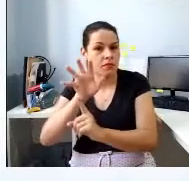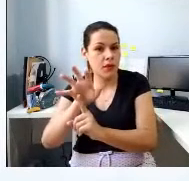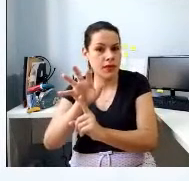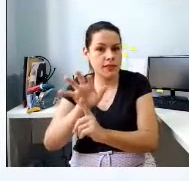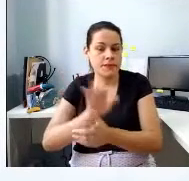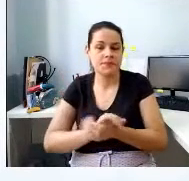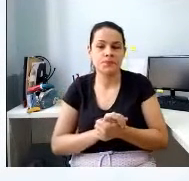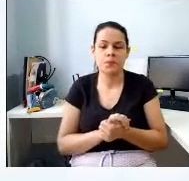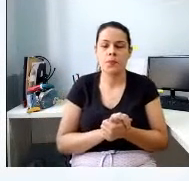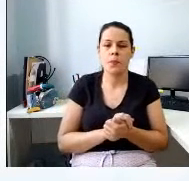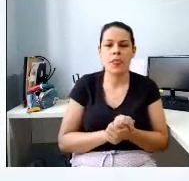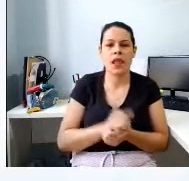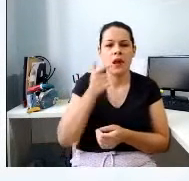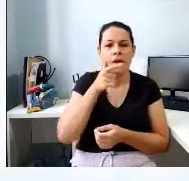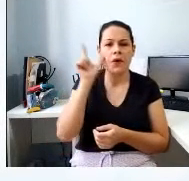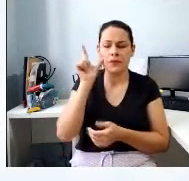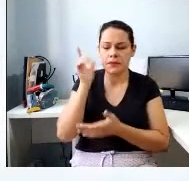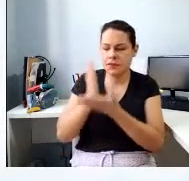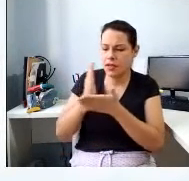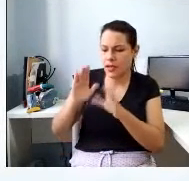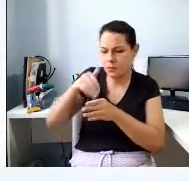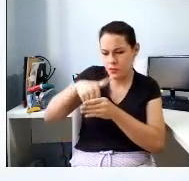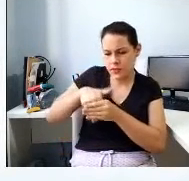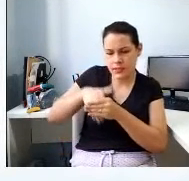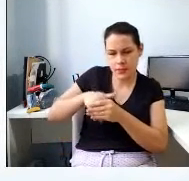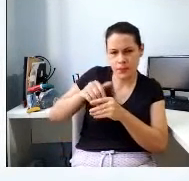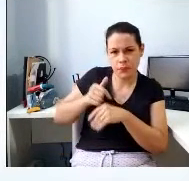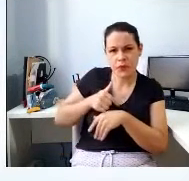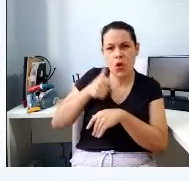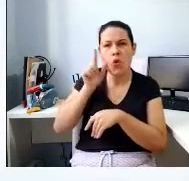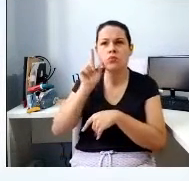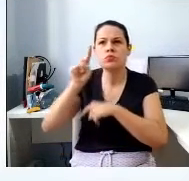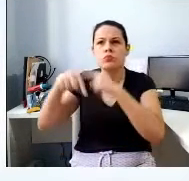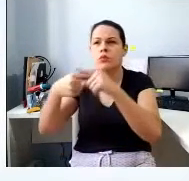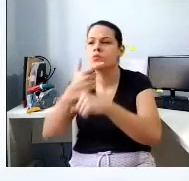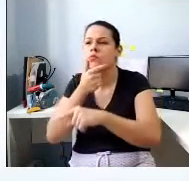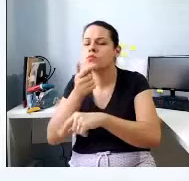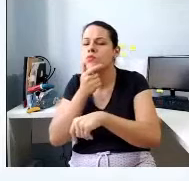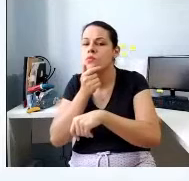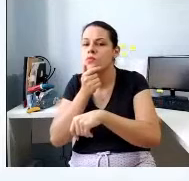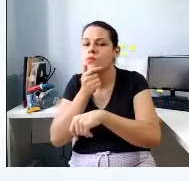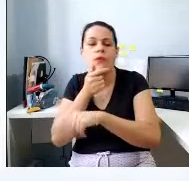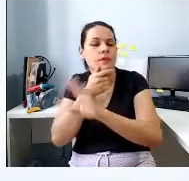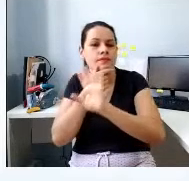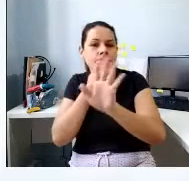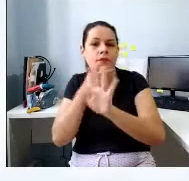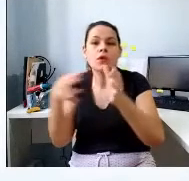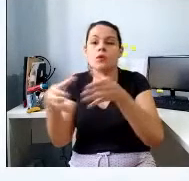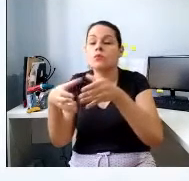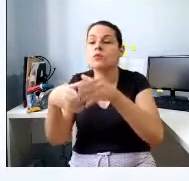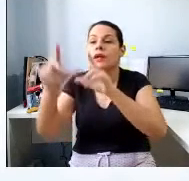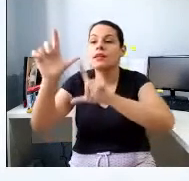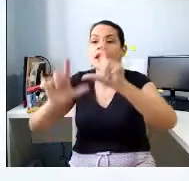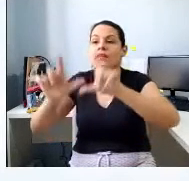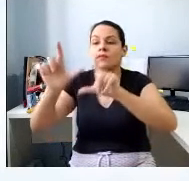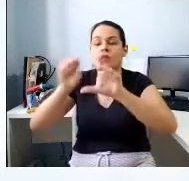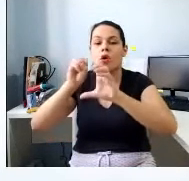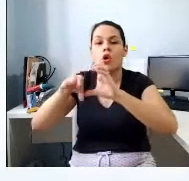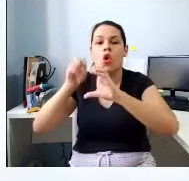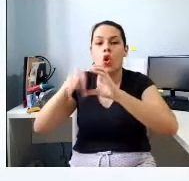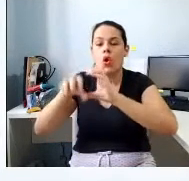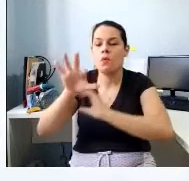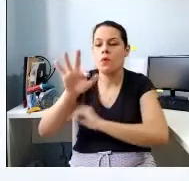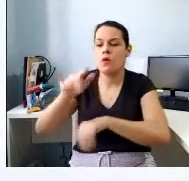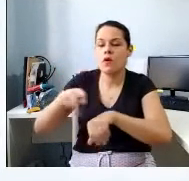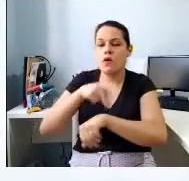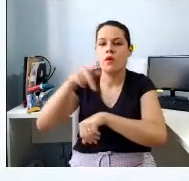Ontem, depois de terminada a eleição, o Fantástico da Rede Globo ele fez